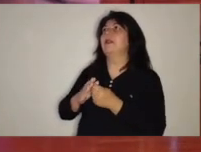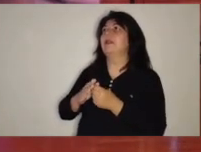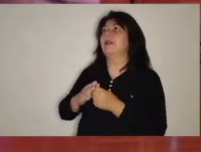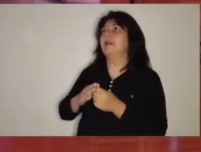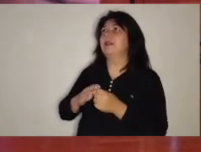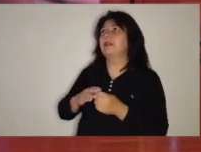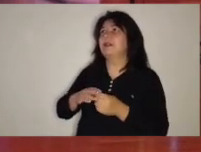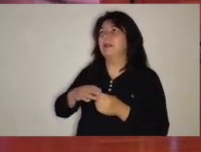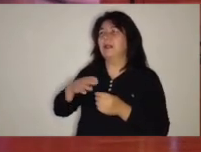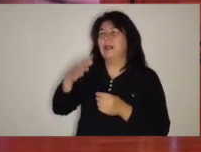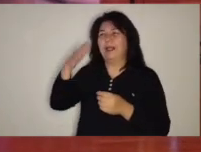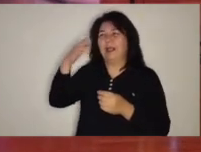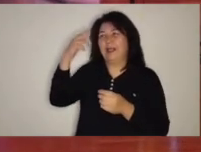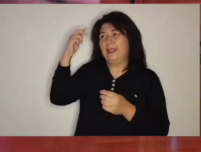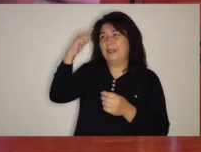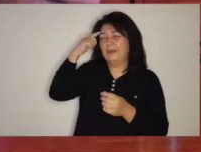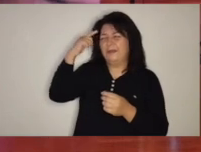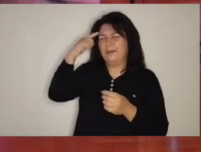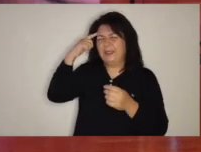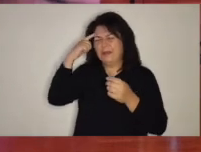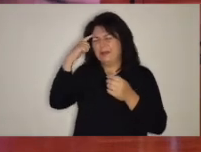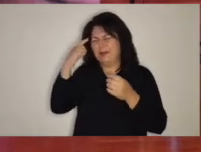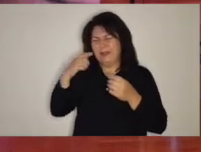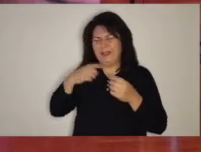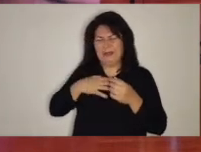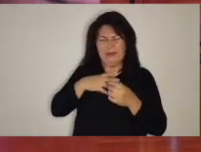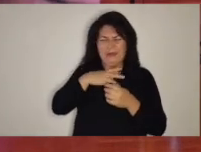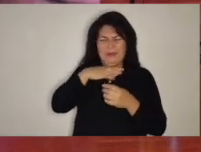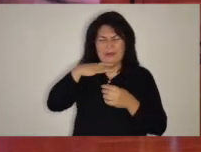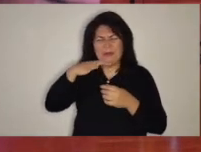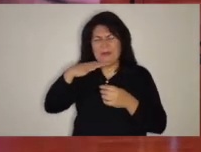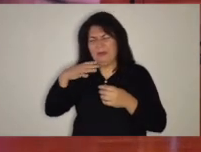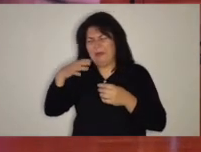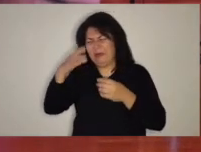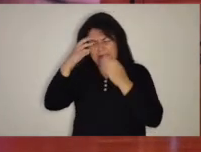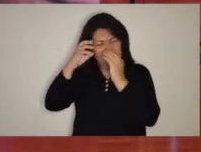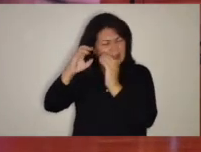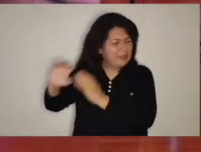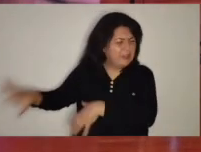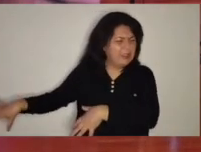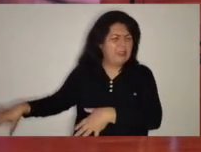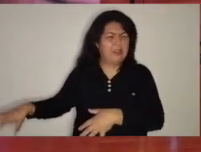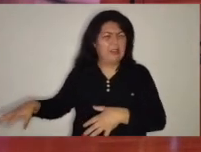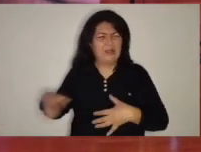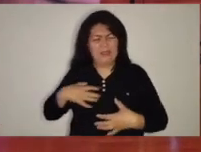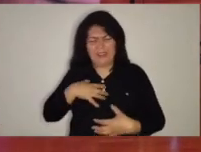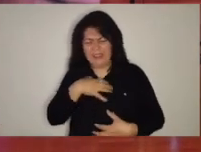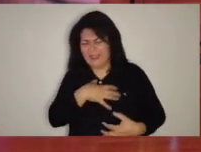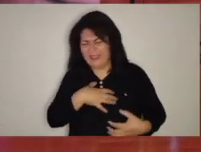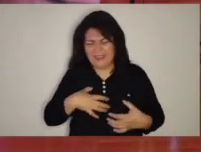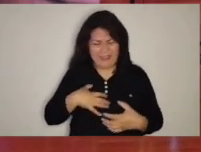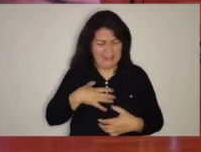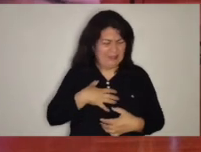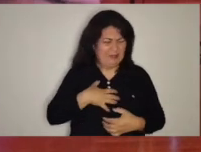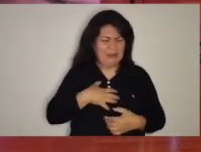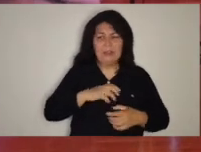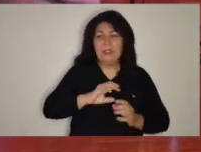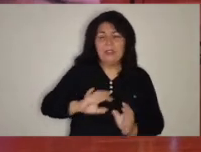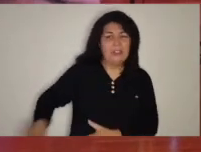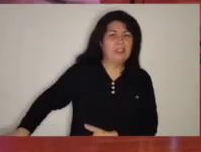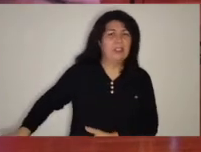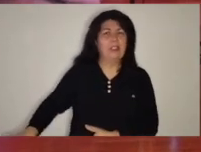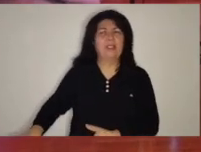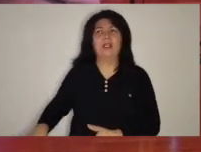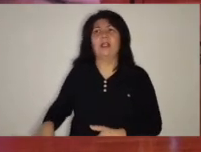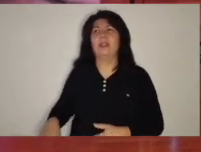nossa mente, os pensamentos que nos atrapalham a te adorar, de te entregar aquilo que